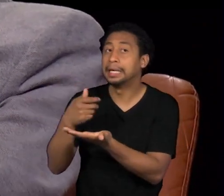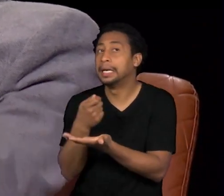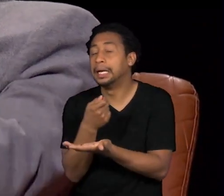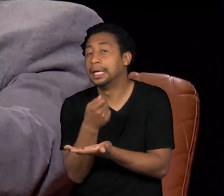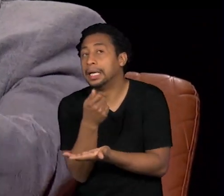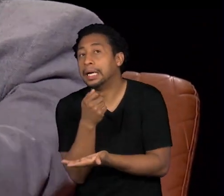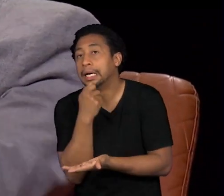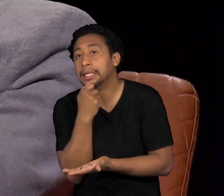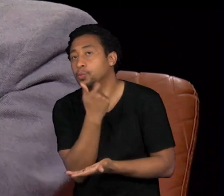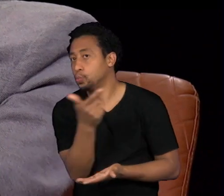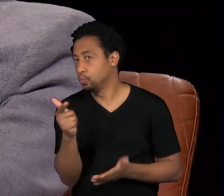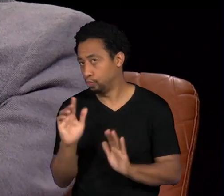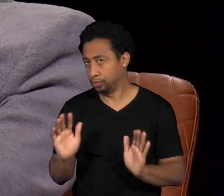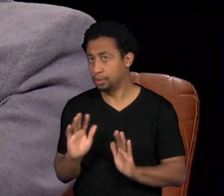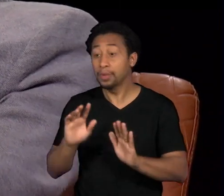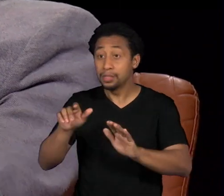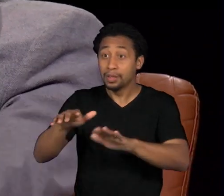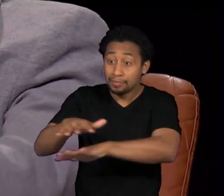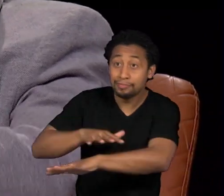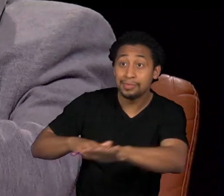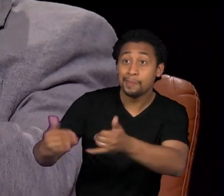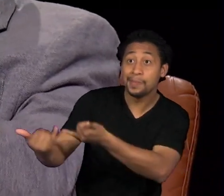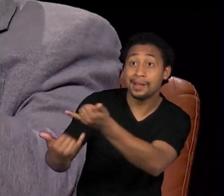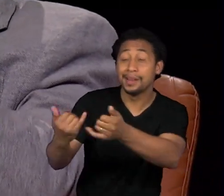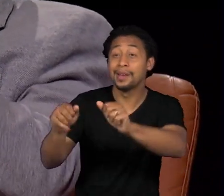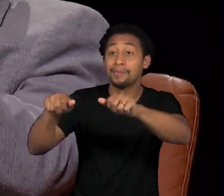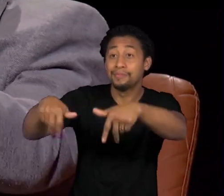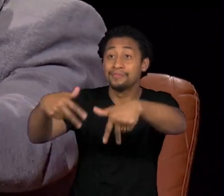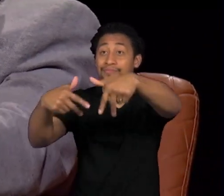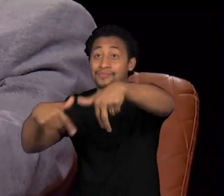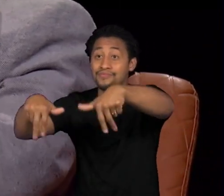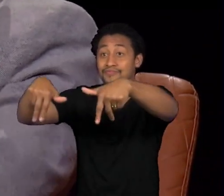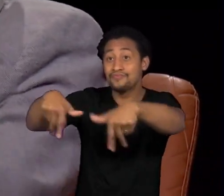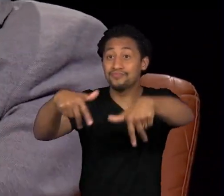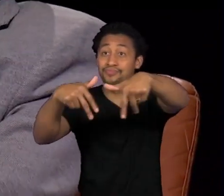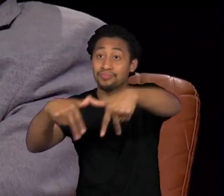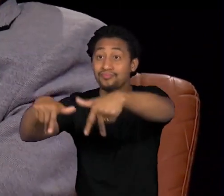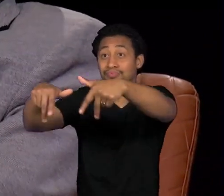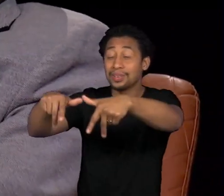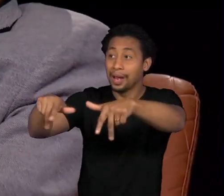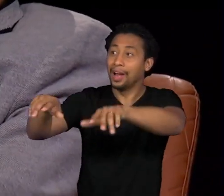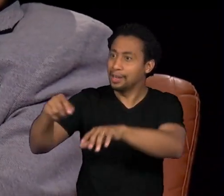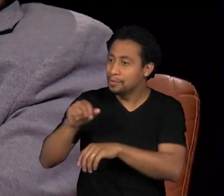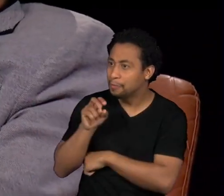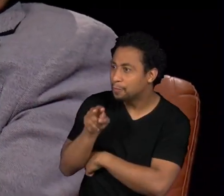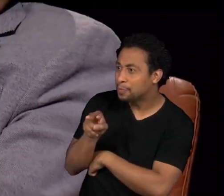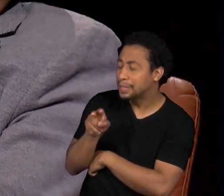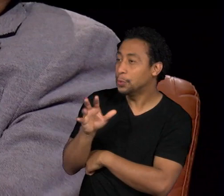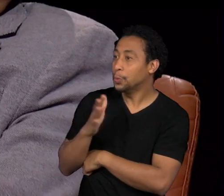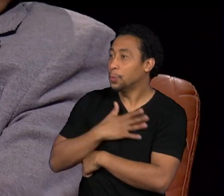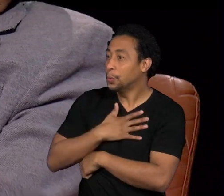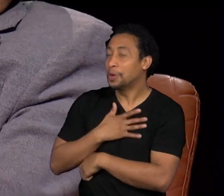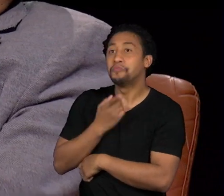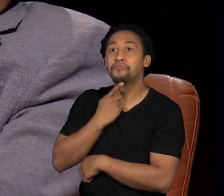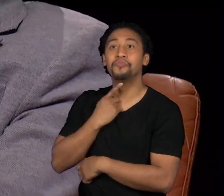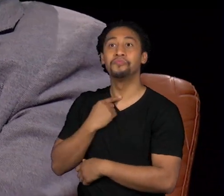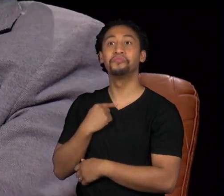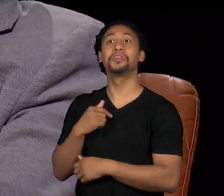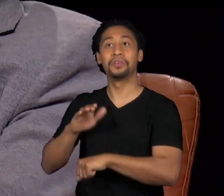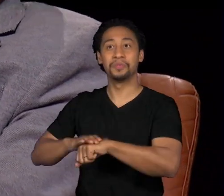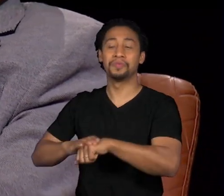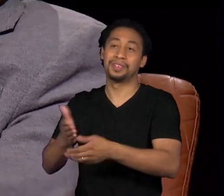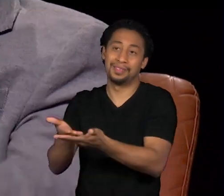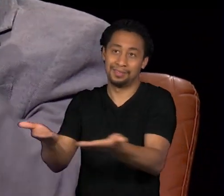os os brincantes populares não é aqueles que dançam o caboclinho aqueles que dançam o